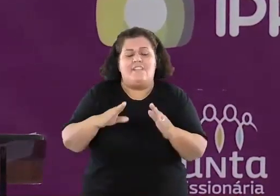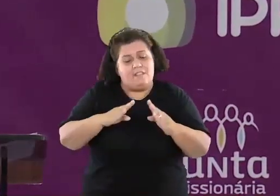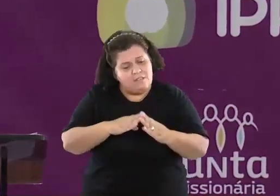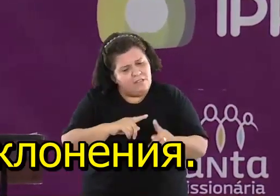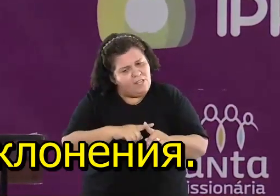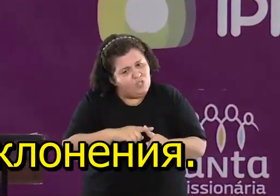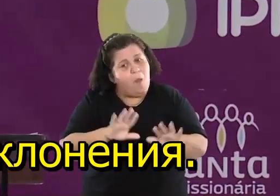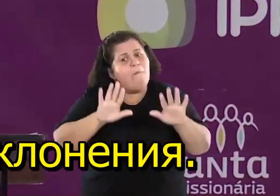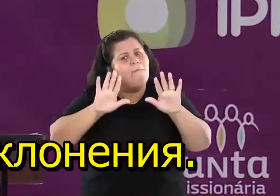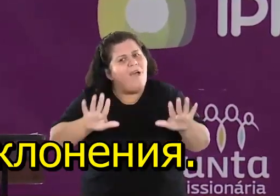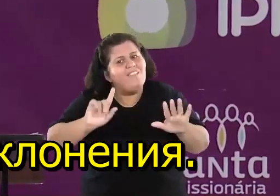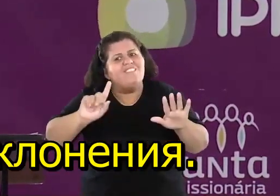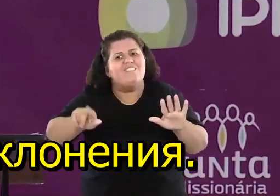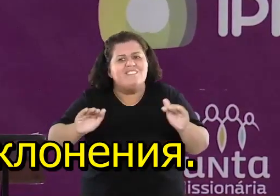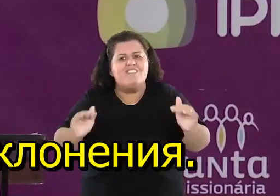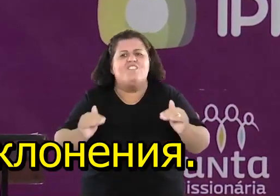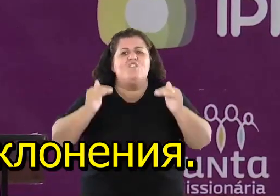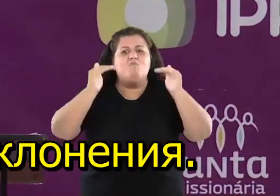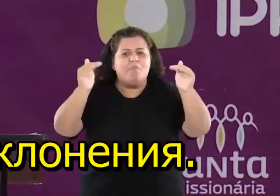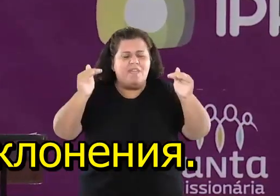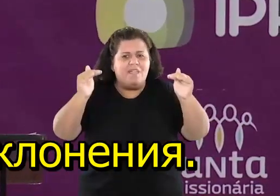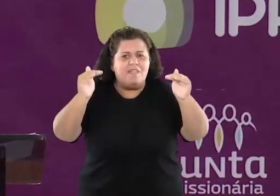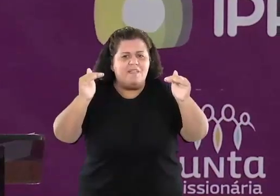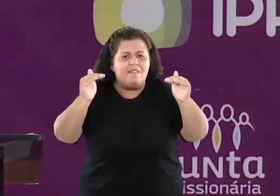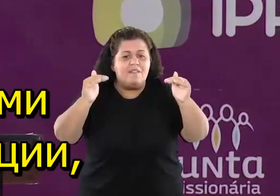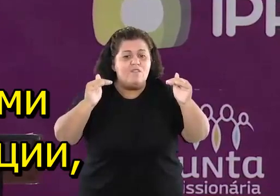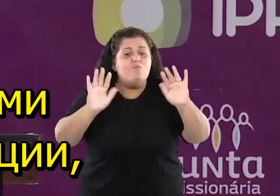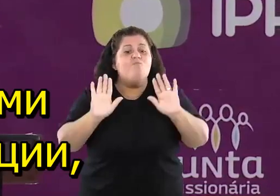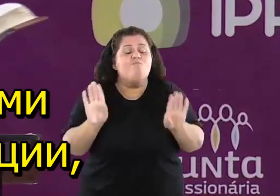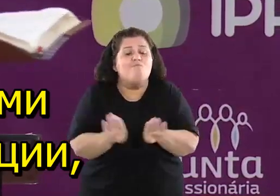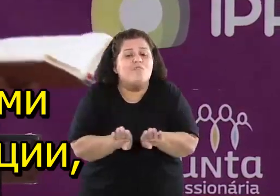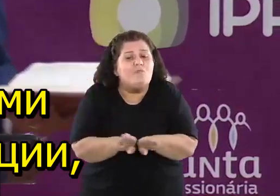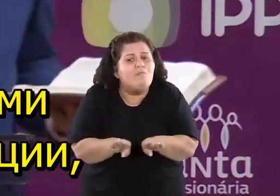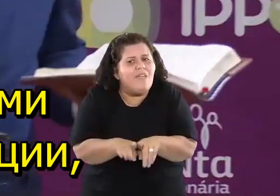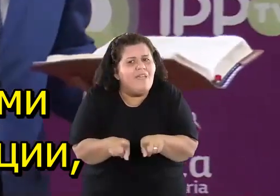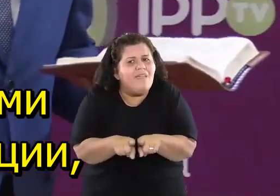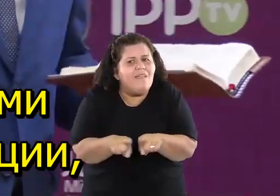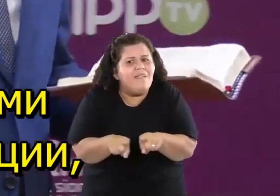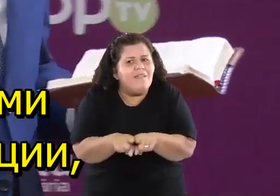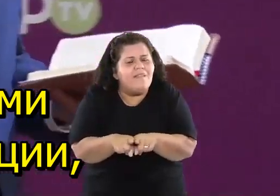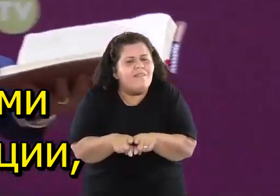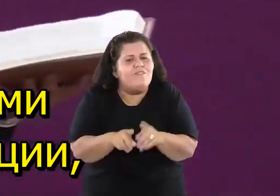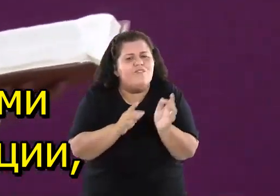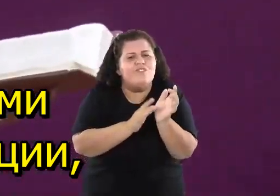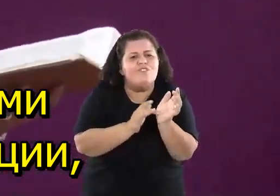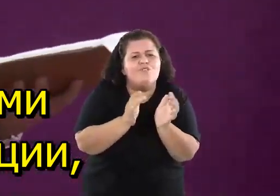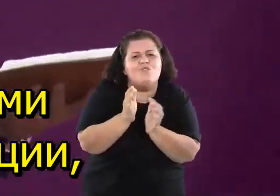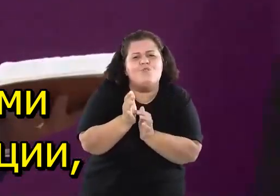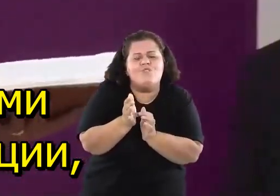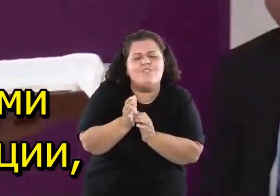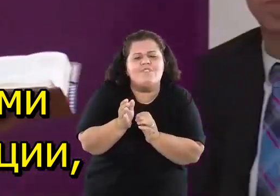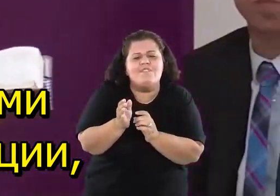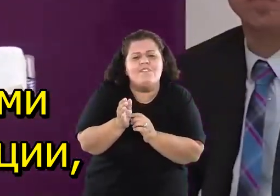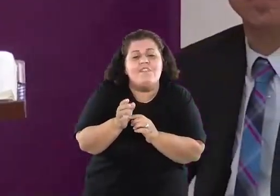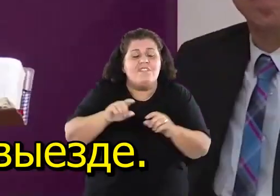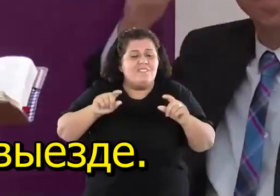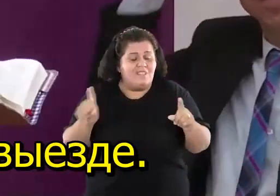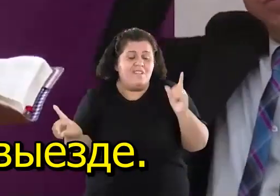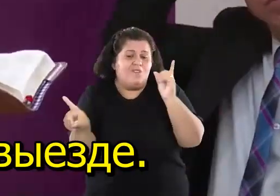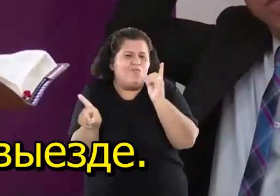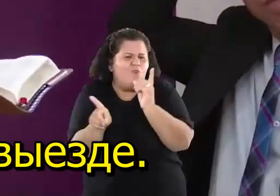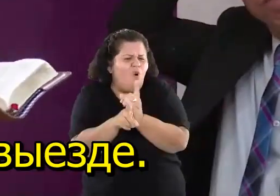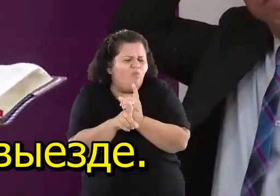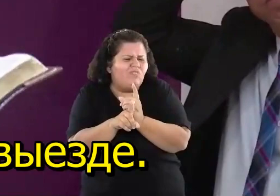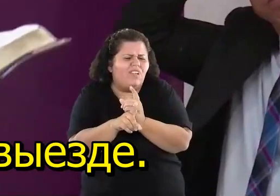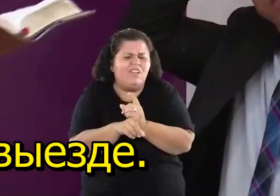domingo, ou dia outros da semana para adorar. Jesus não se encontra conosco apenas numa conferência especial, num